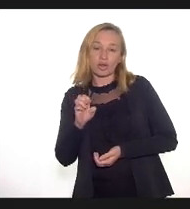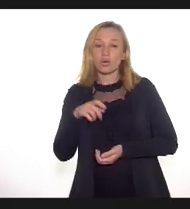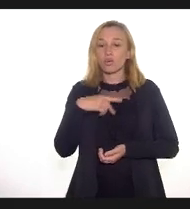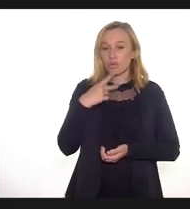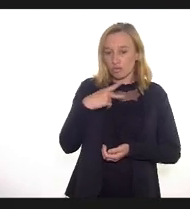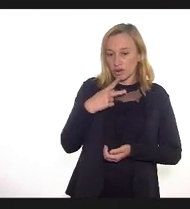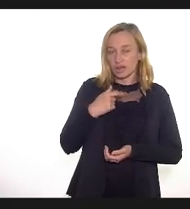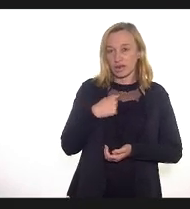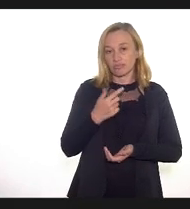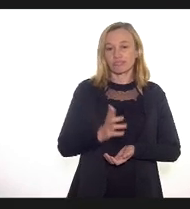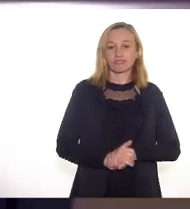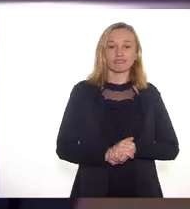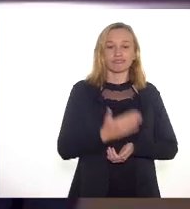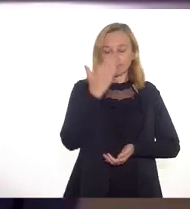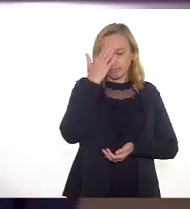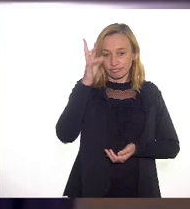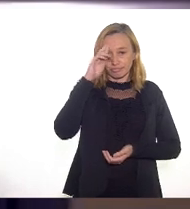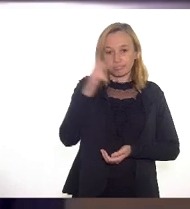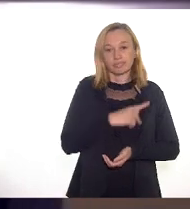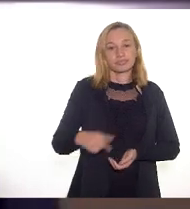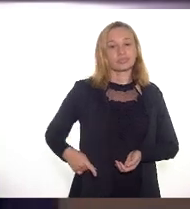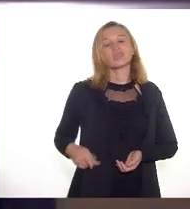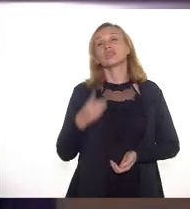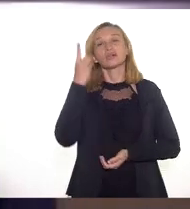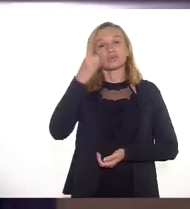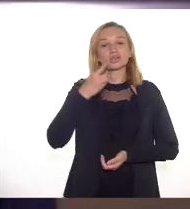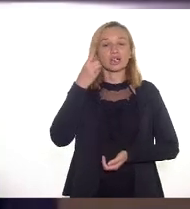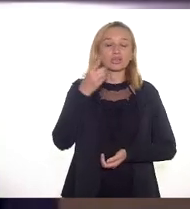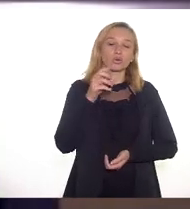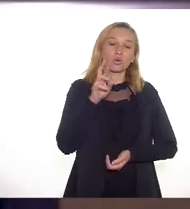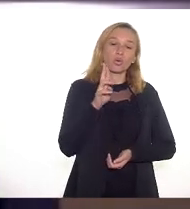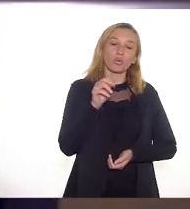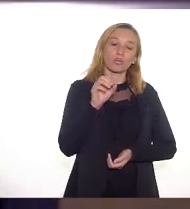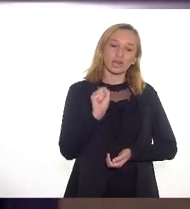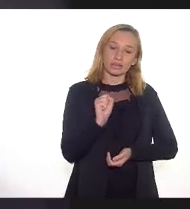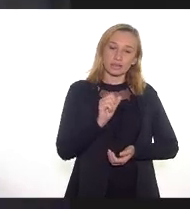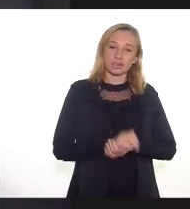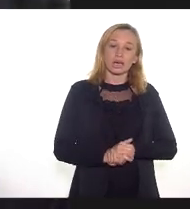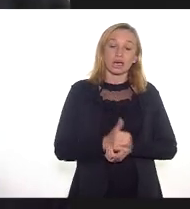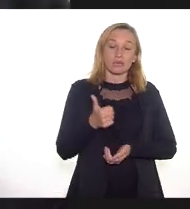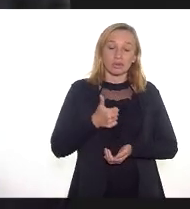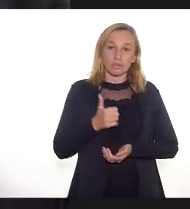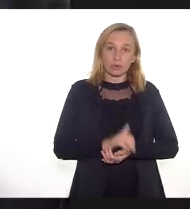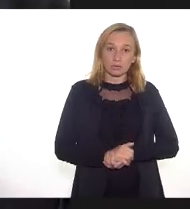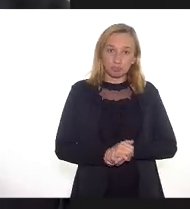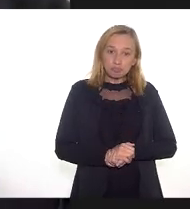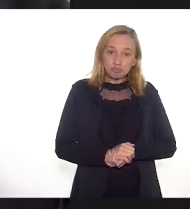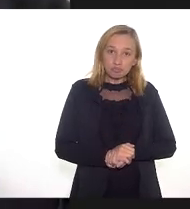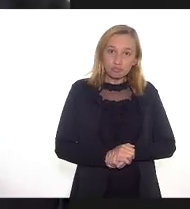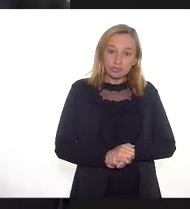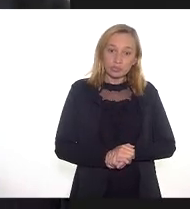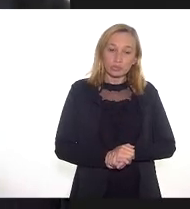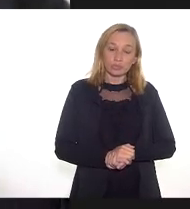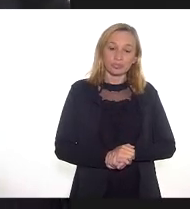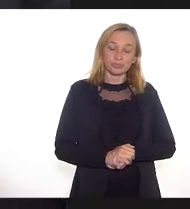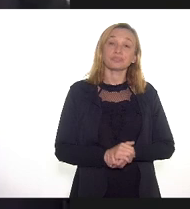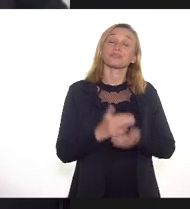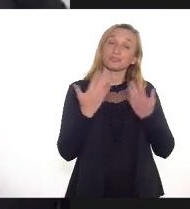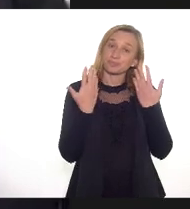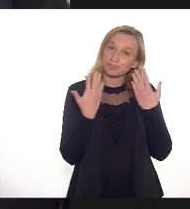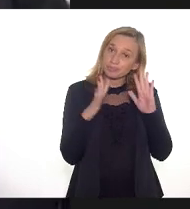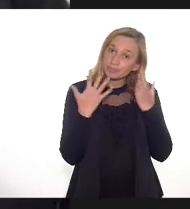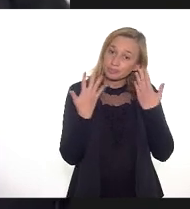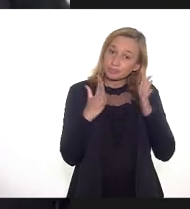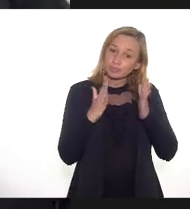presidente. Deputado Rubens, bom tempo. Bem, em primeiro lugar, eu queria